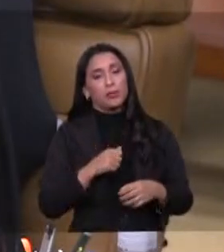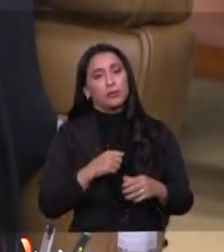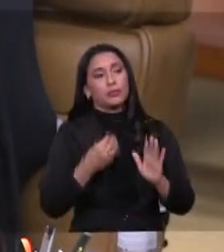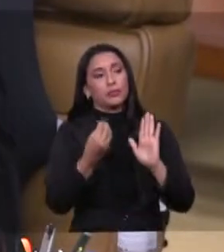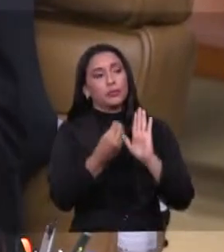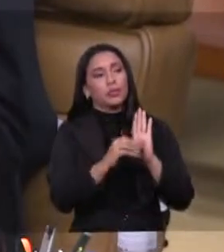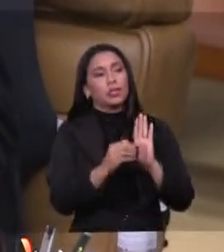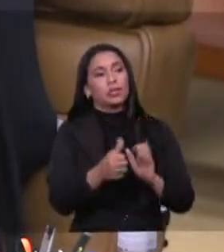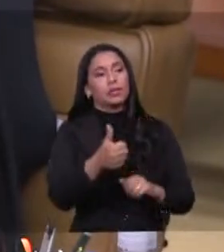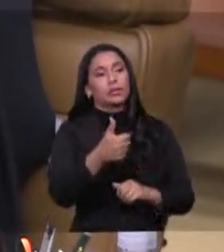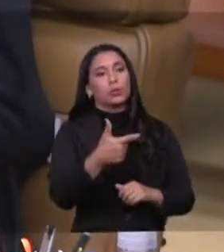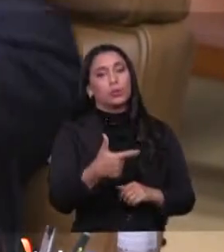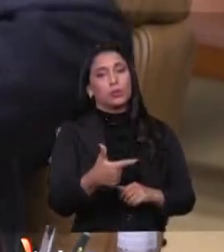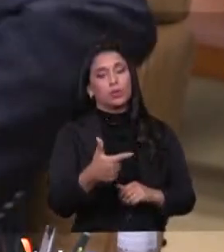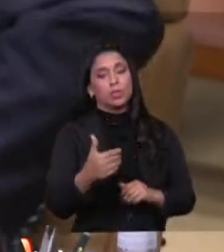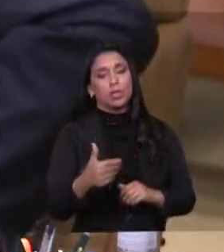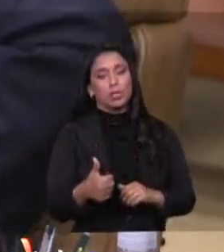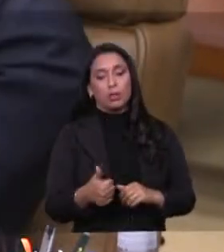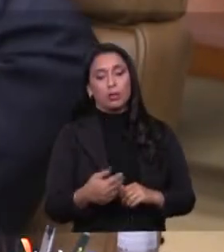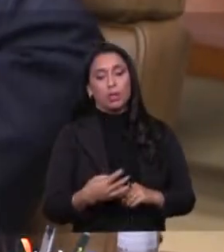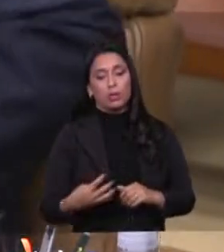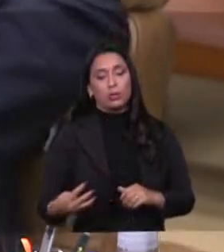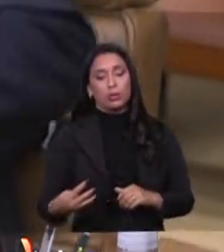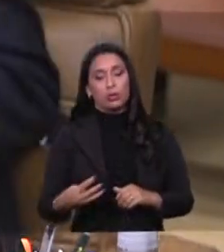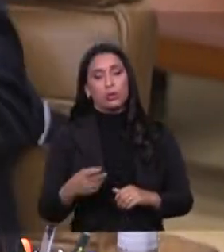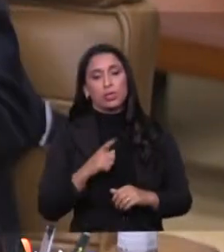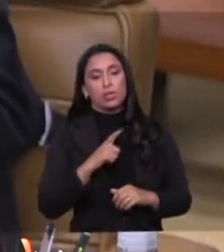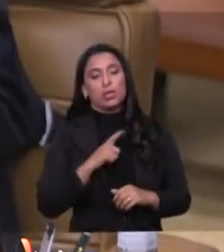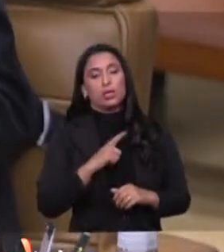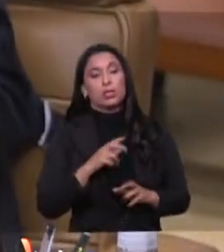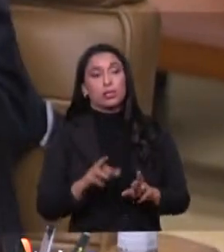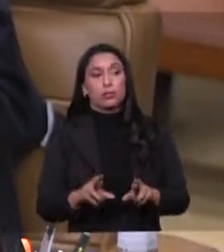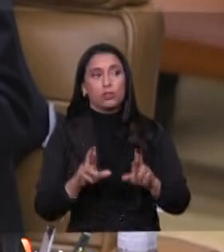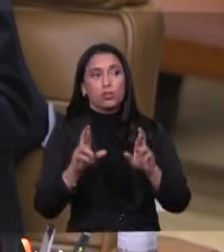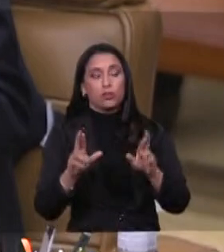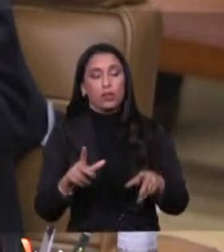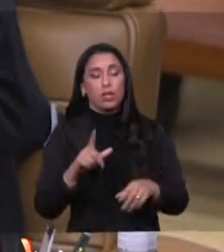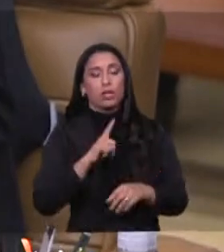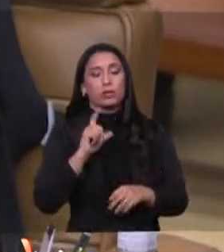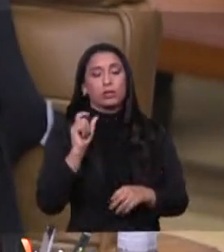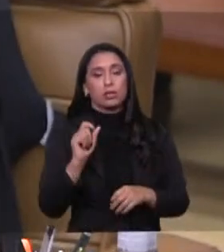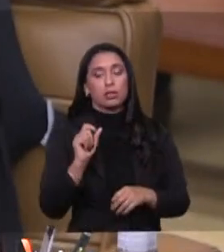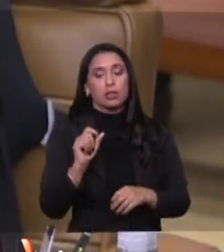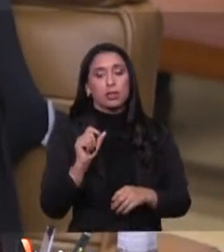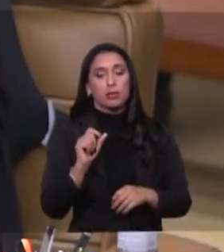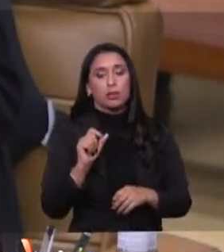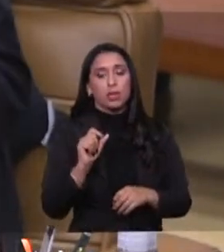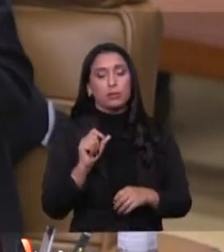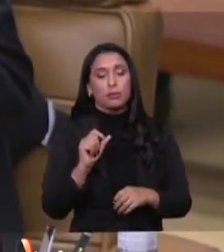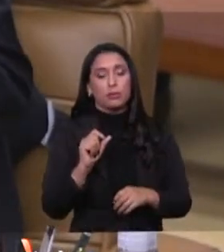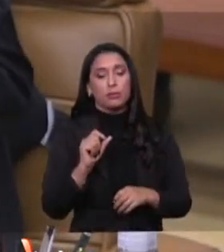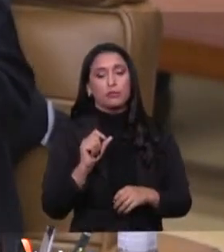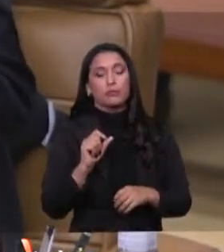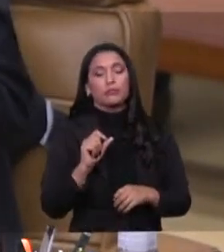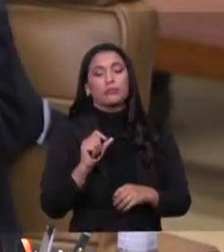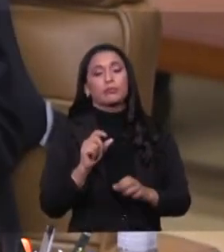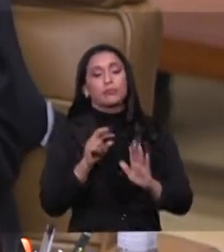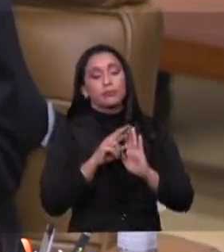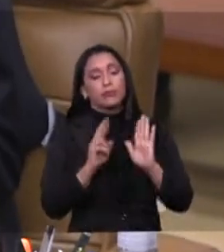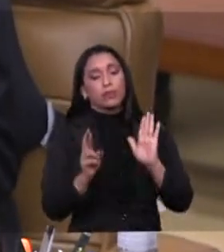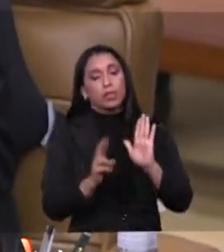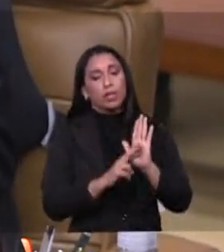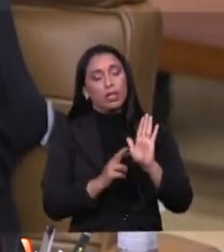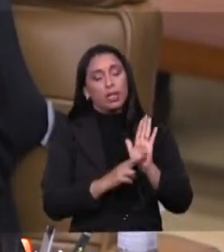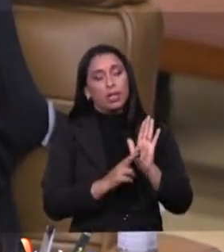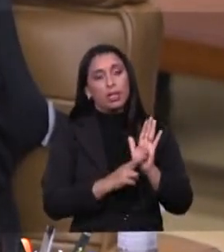12 a 14, que são os últimos, eles são distintos e procuram trazer parâmetros do decidido no